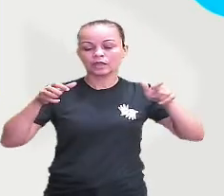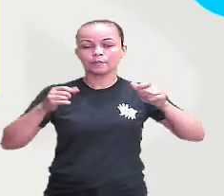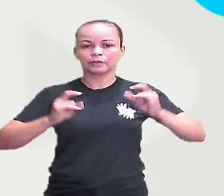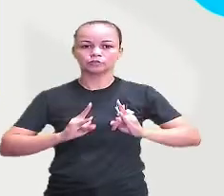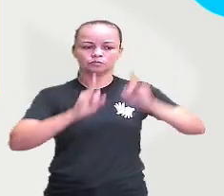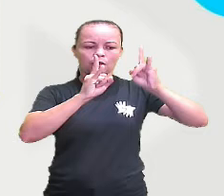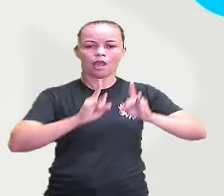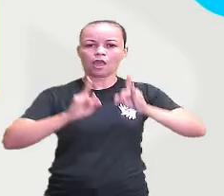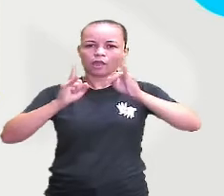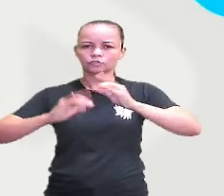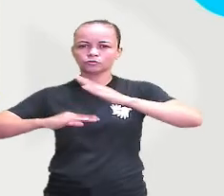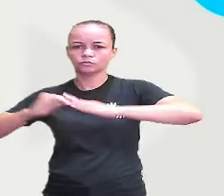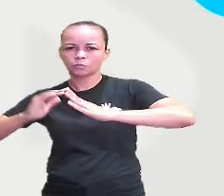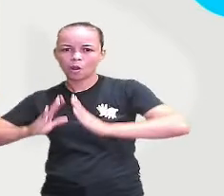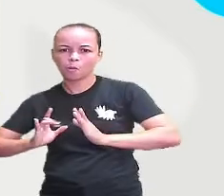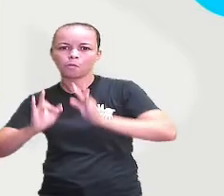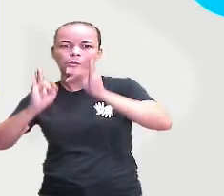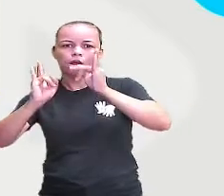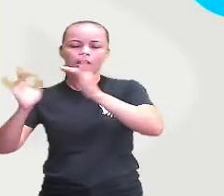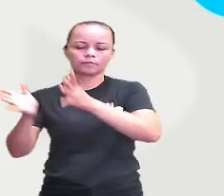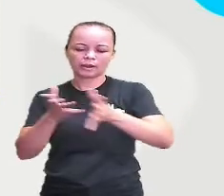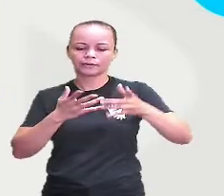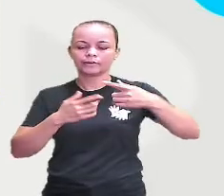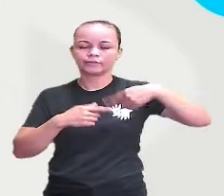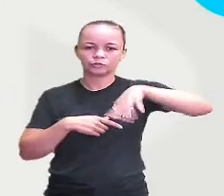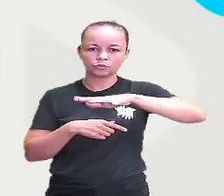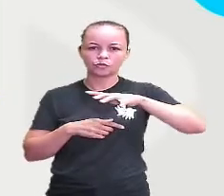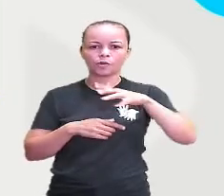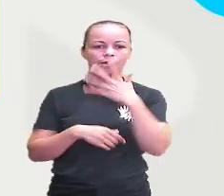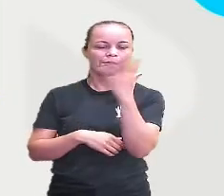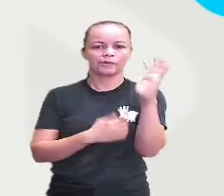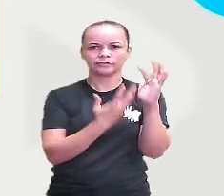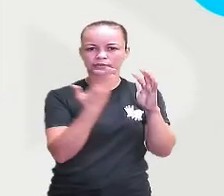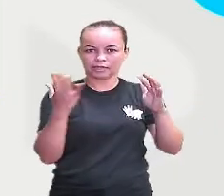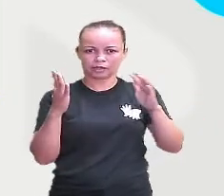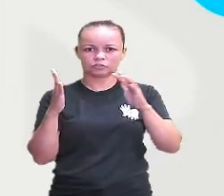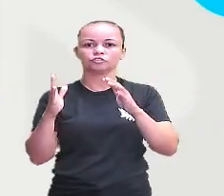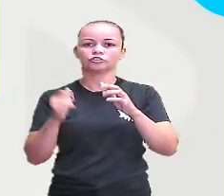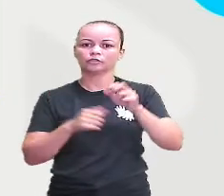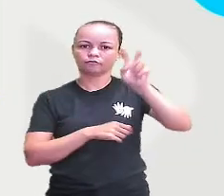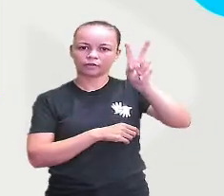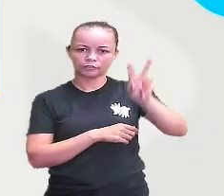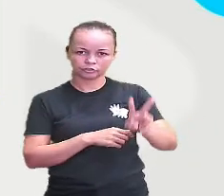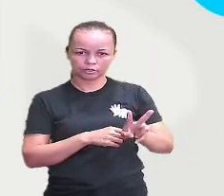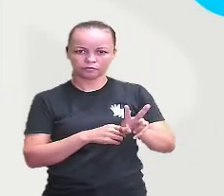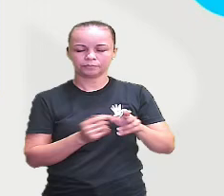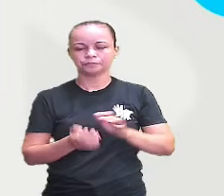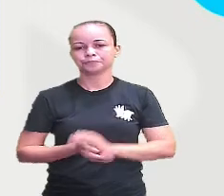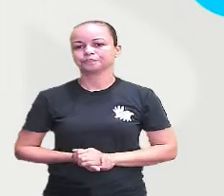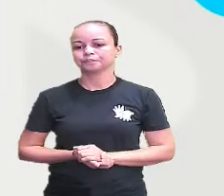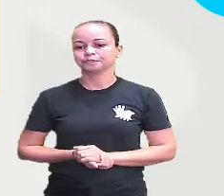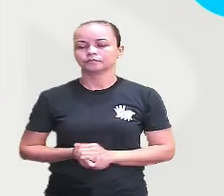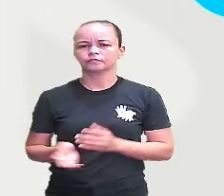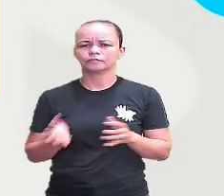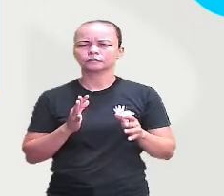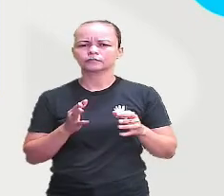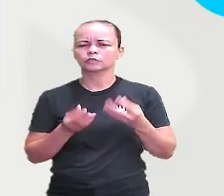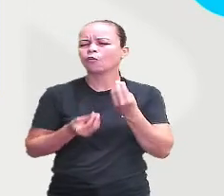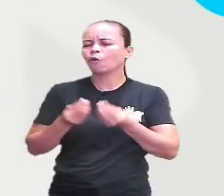e edifícios marcando a paisagem na verticalização. Como assim, professora? Só para a